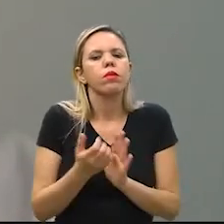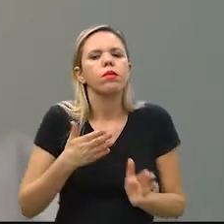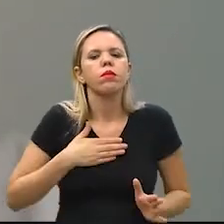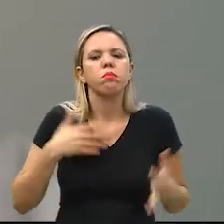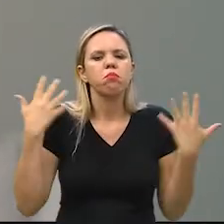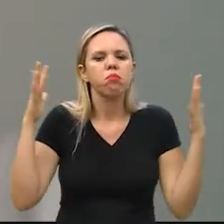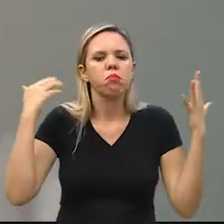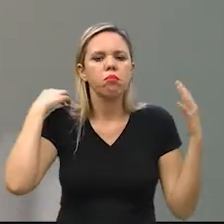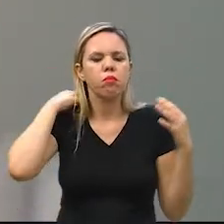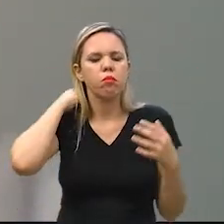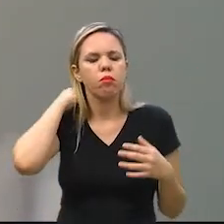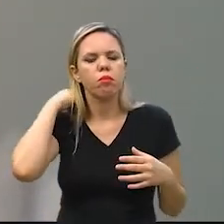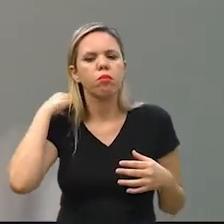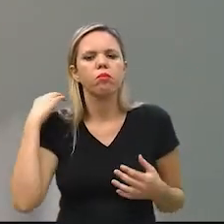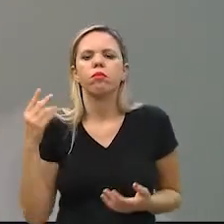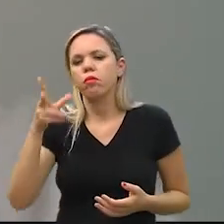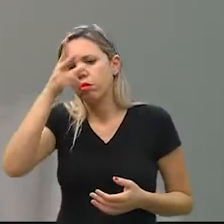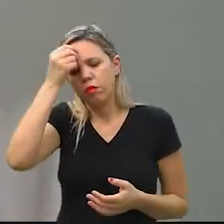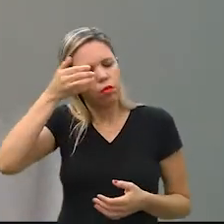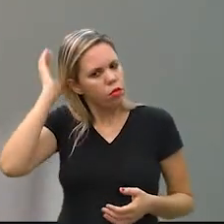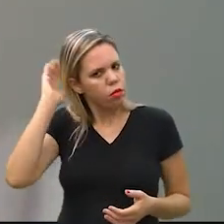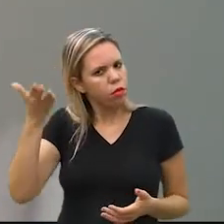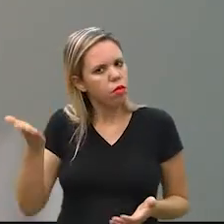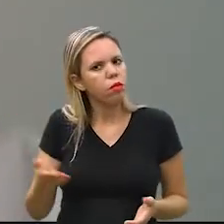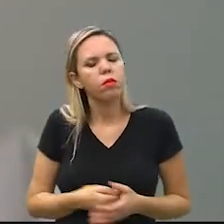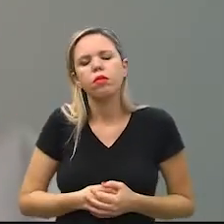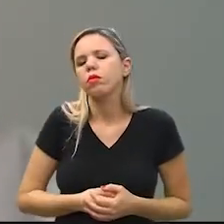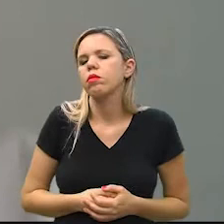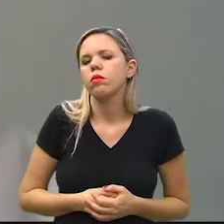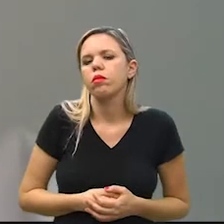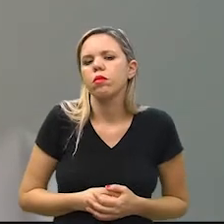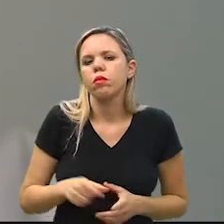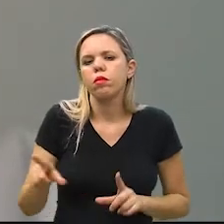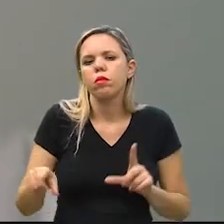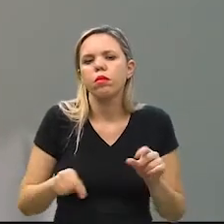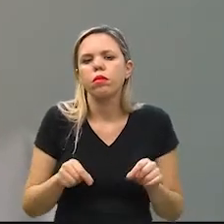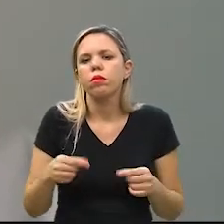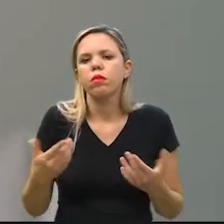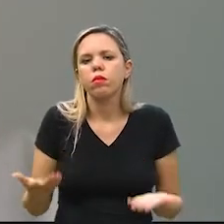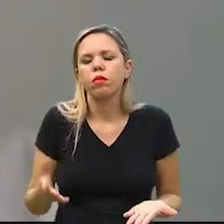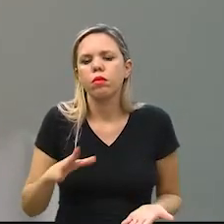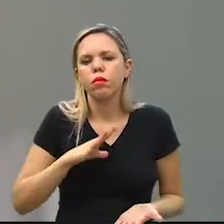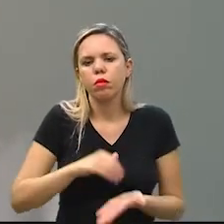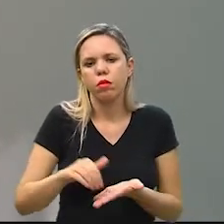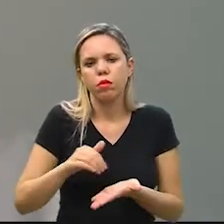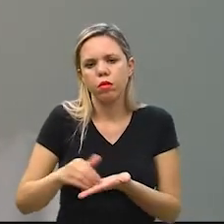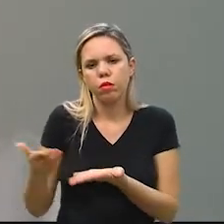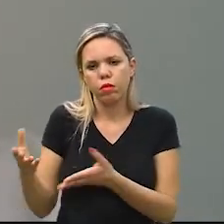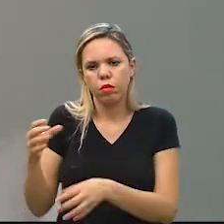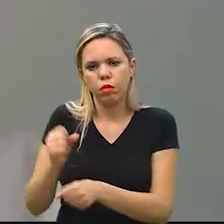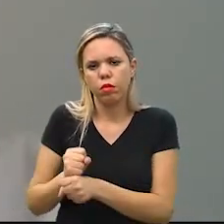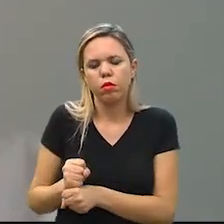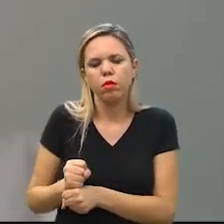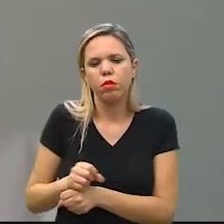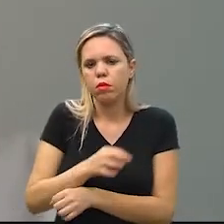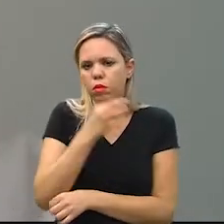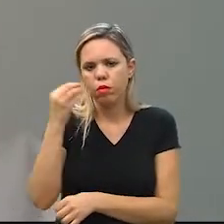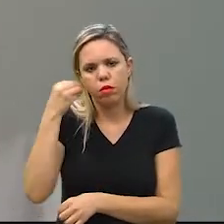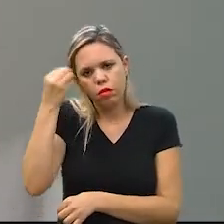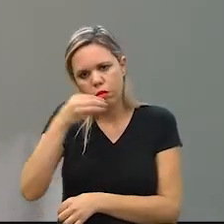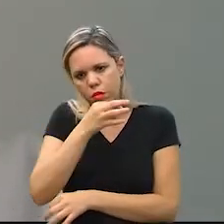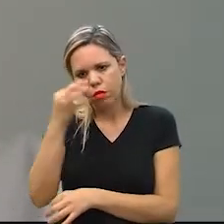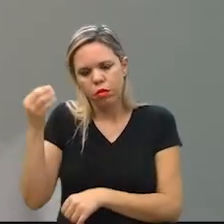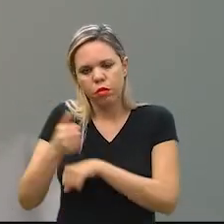meus parabéns ao prefeito Dário Saad, por ter escolhido o nosso secretário de Finanças, ser uma pessoa